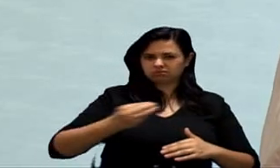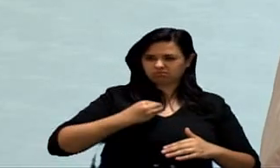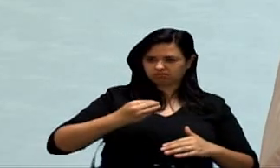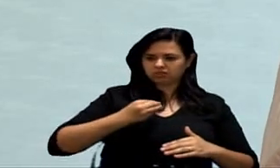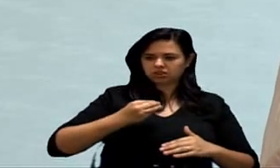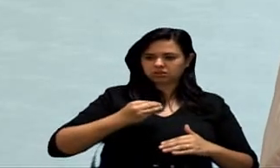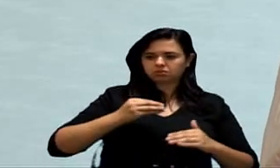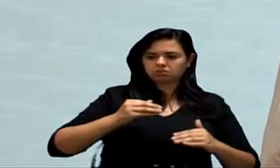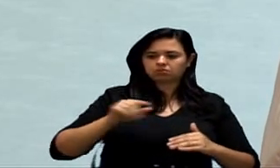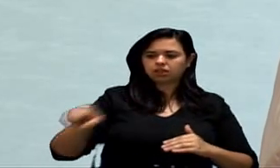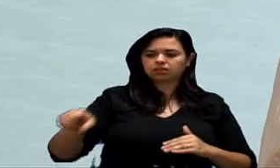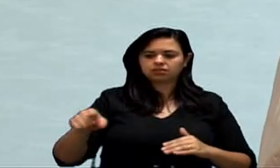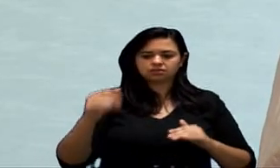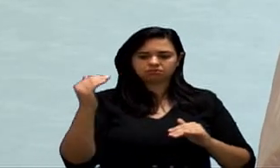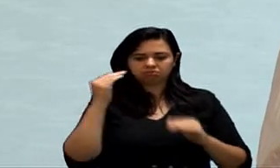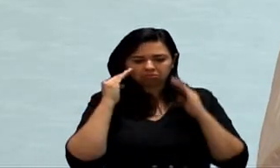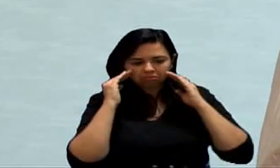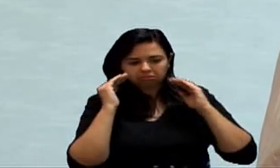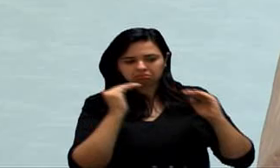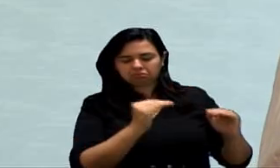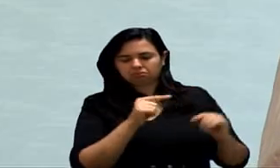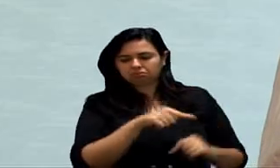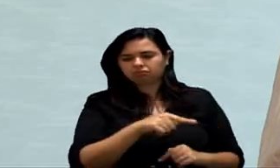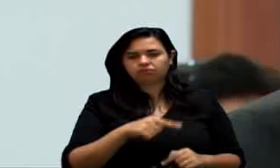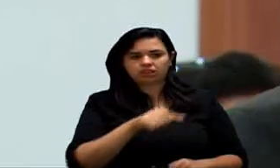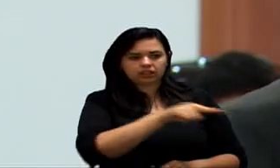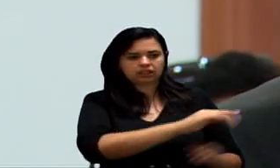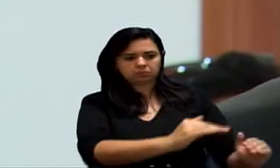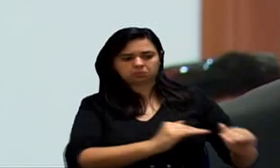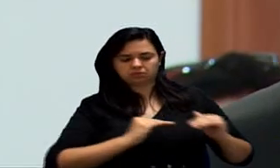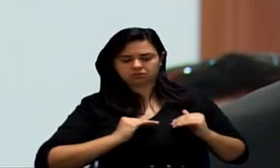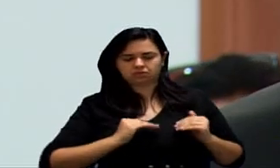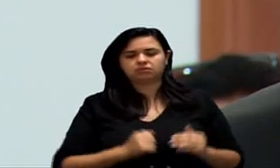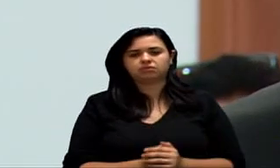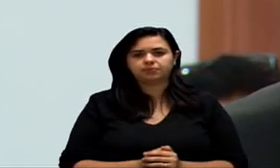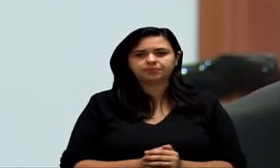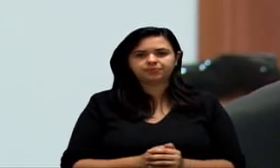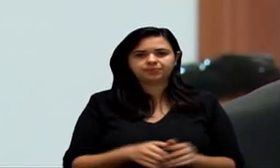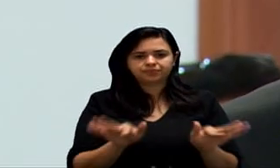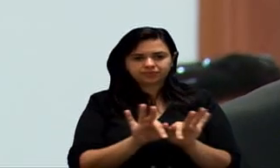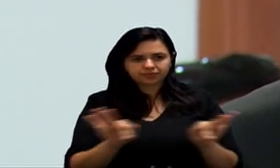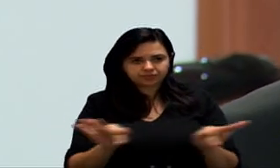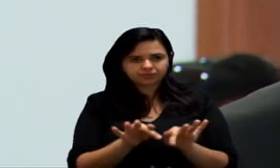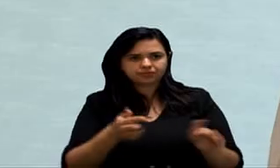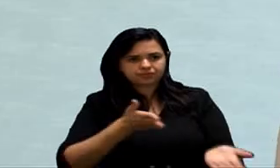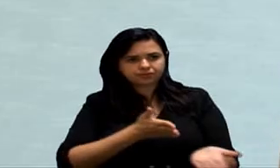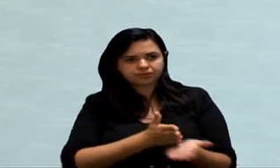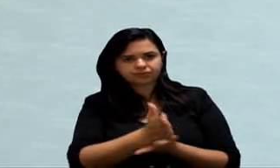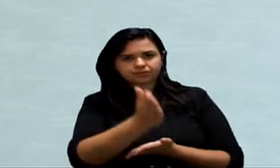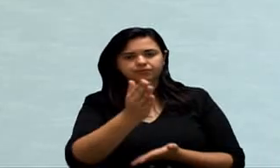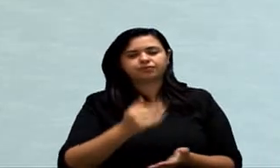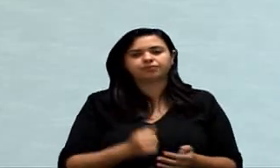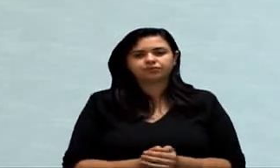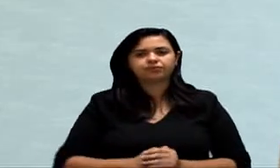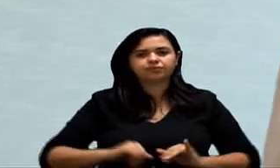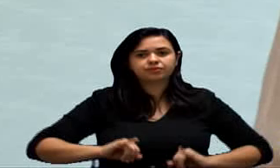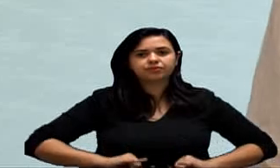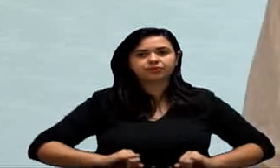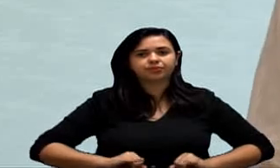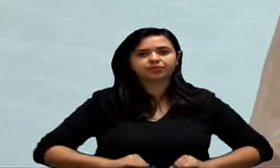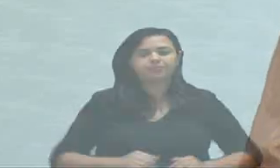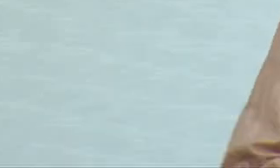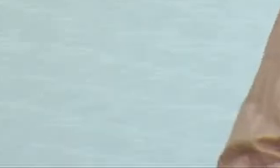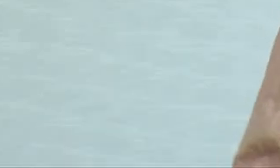O avisado vê o mal e esconde-se, mas os simples passam e sofrem a pena. Palavra do Senhor.